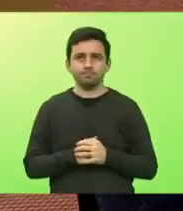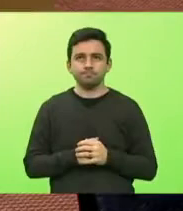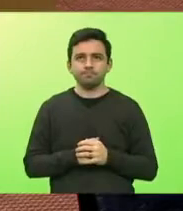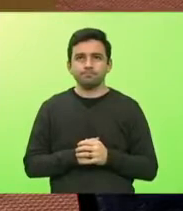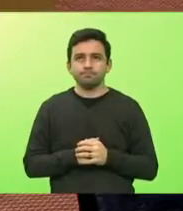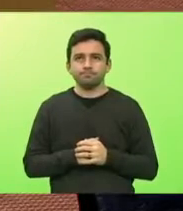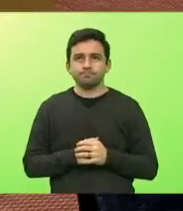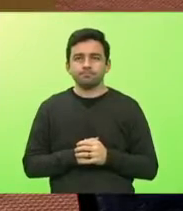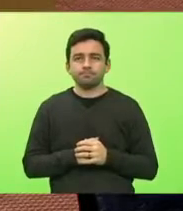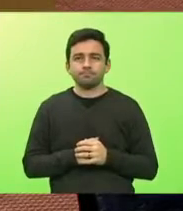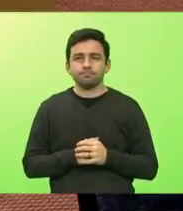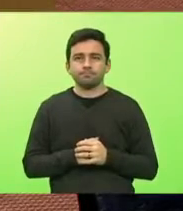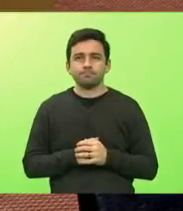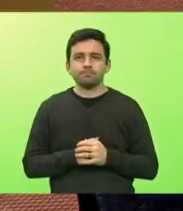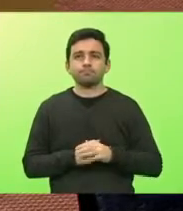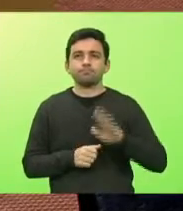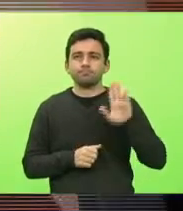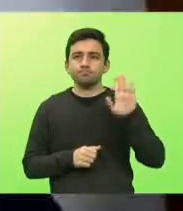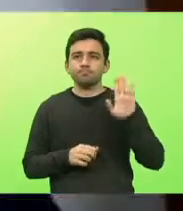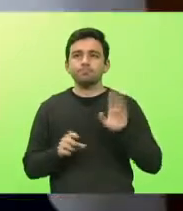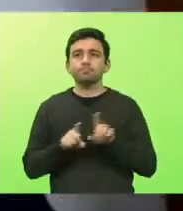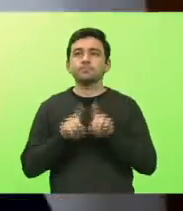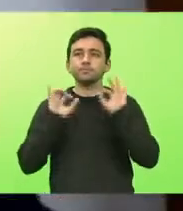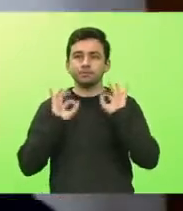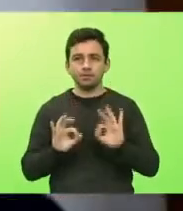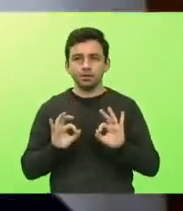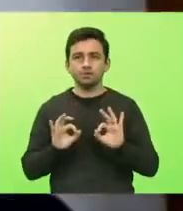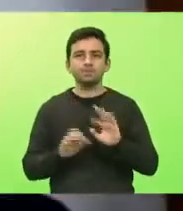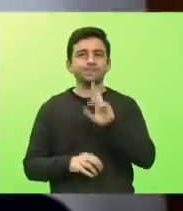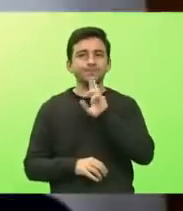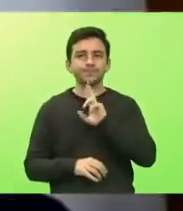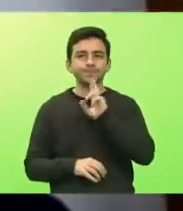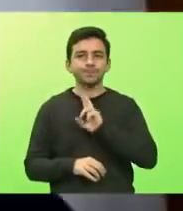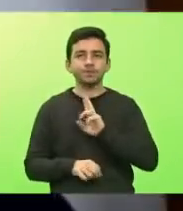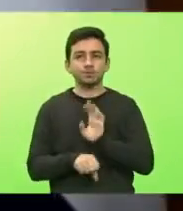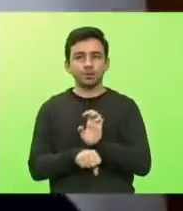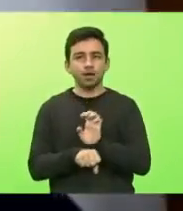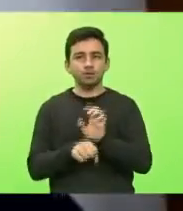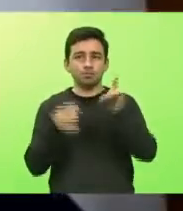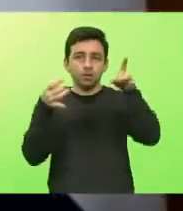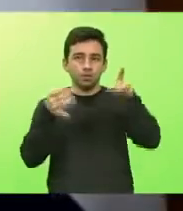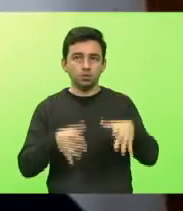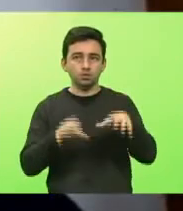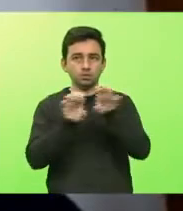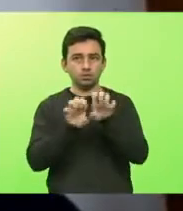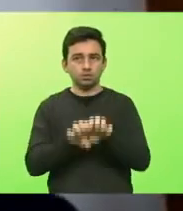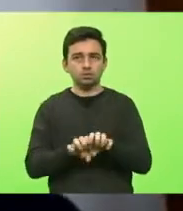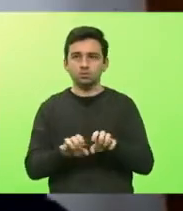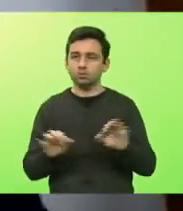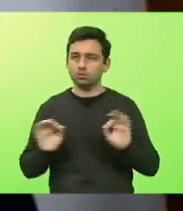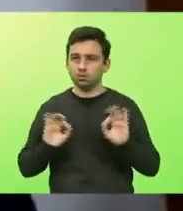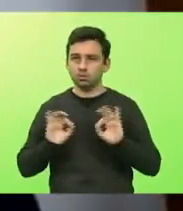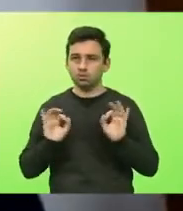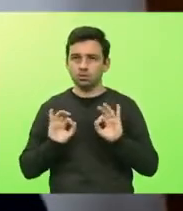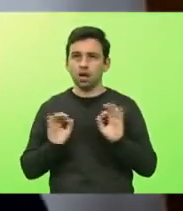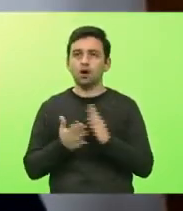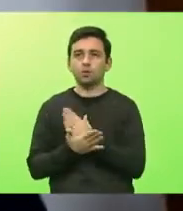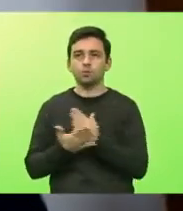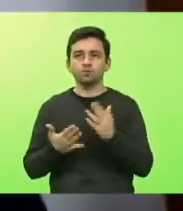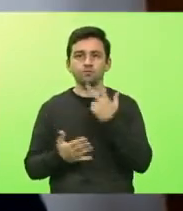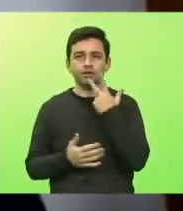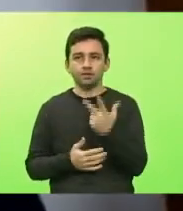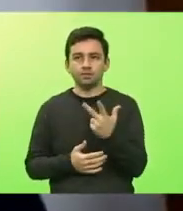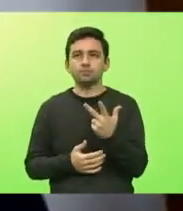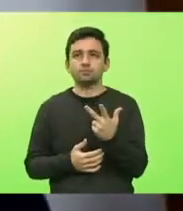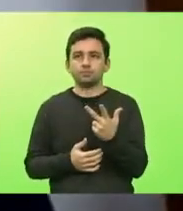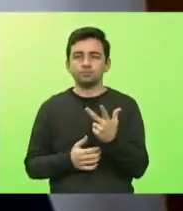Evidentemente, deputado Rodrigo Minotto, o Estado não está abandonado na infraestrutura como foi colocado há poucos